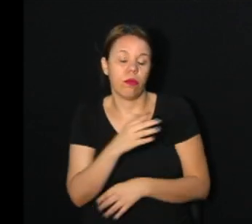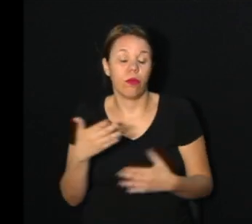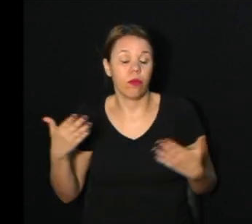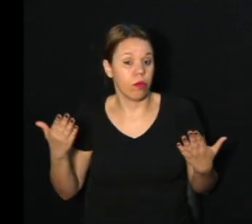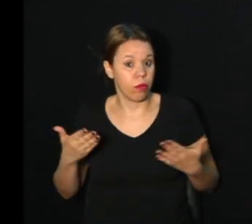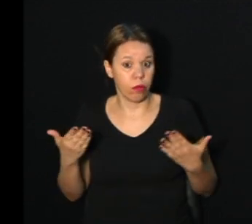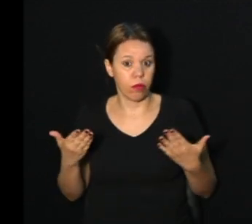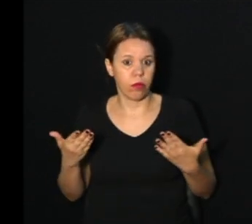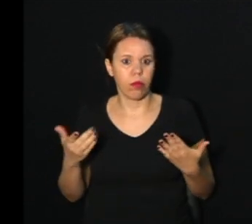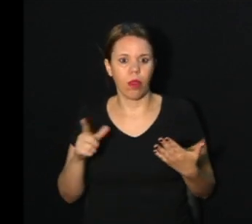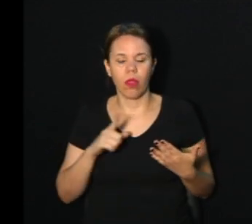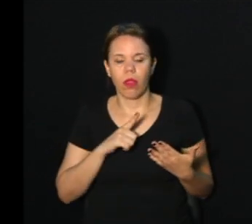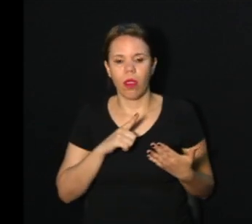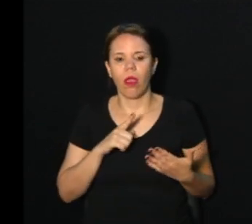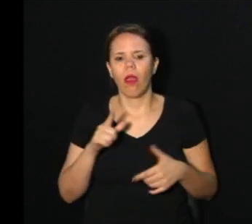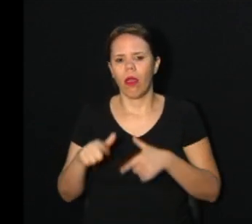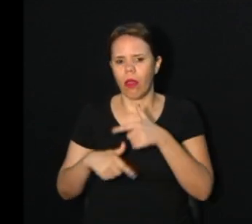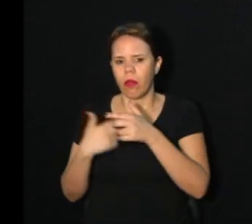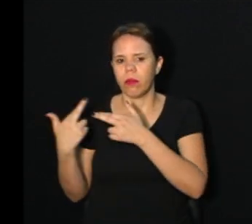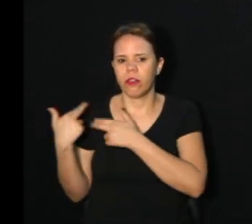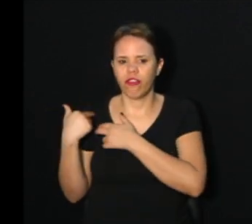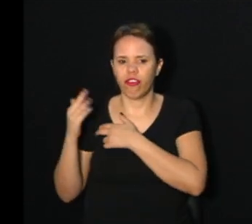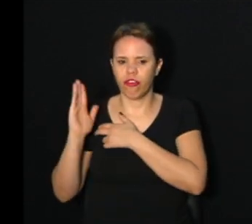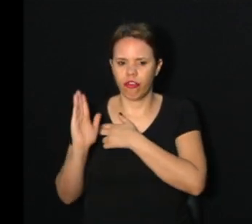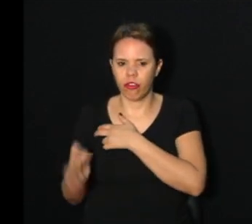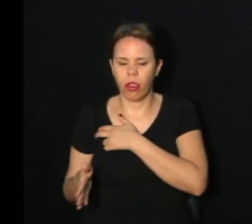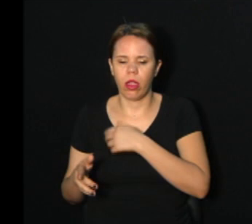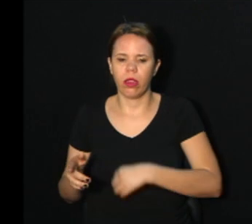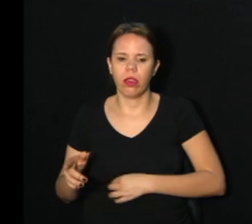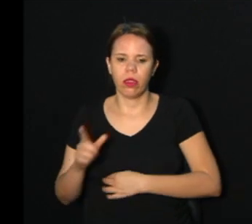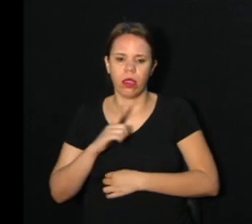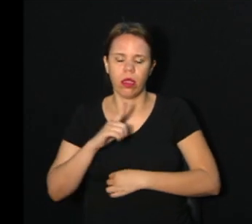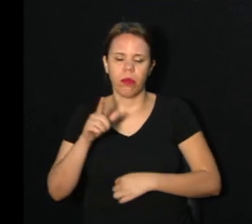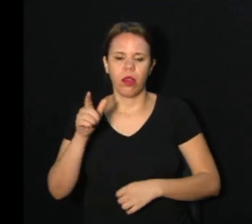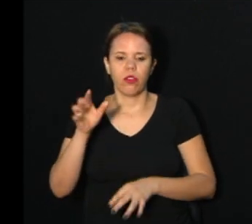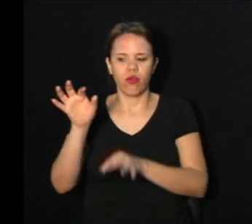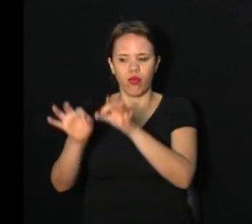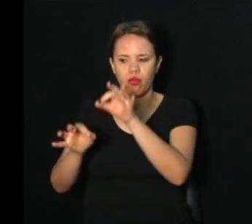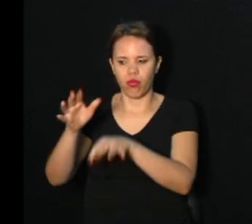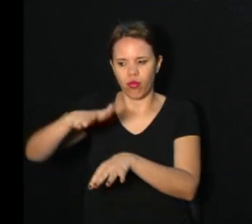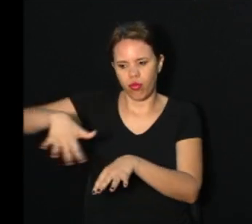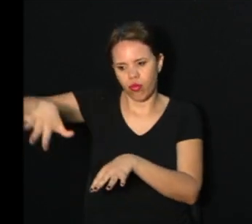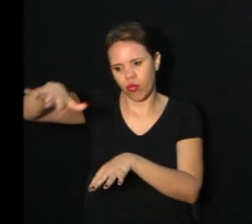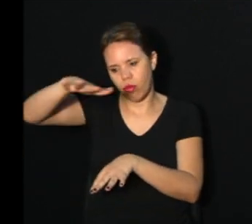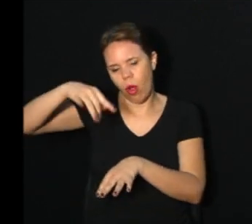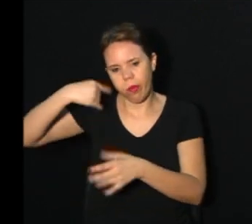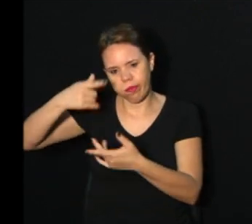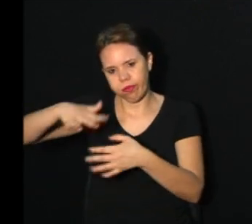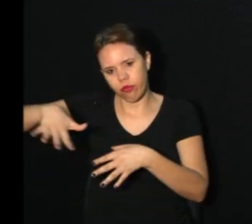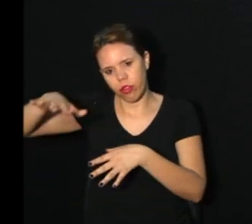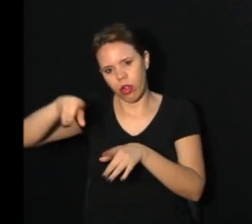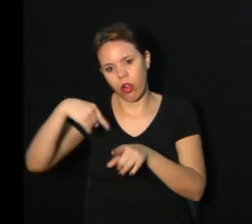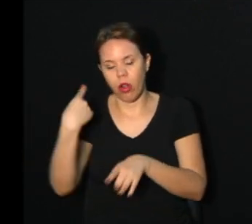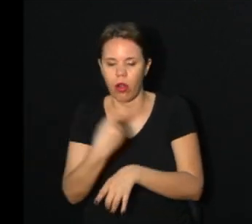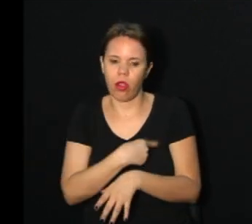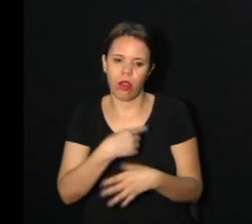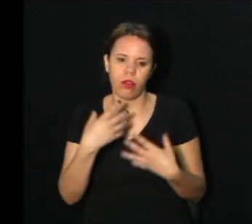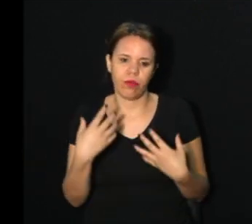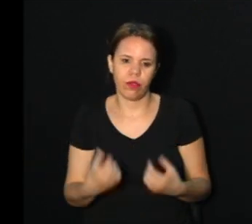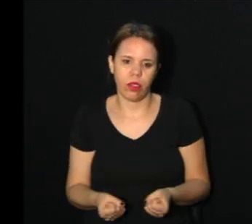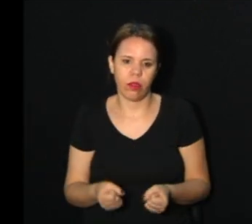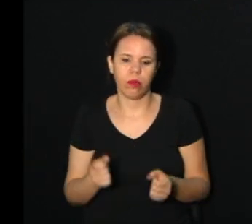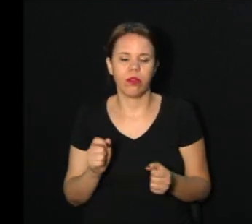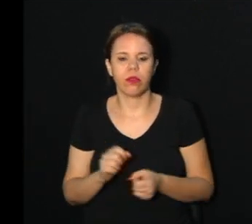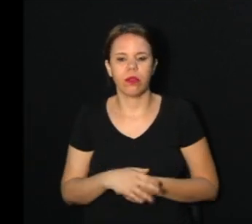hoje, são funções que já são exercidas pelos procuradores, mas, como eu já disse, nós vamos, de uma